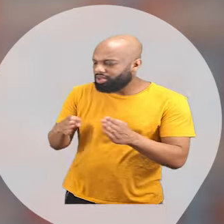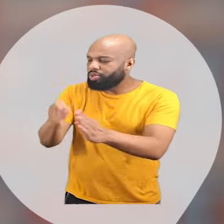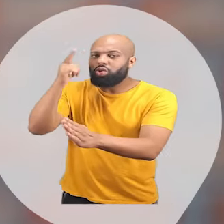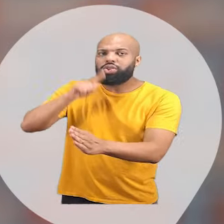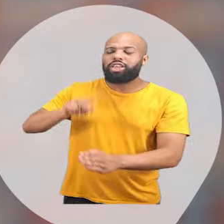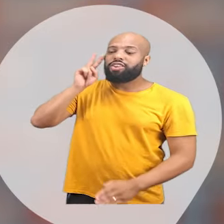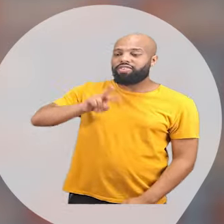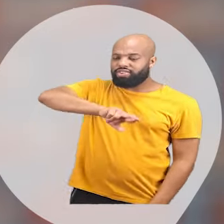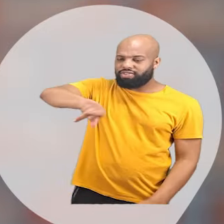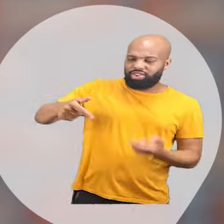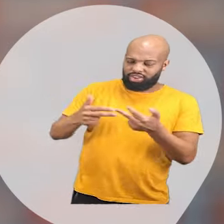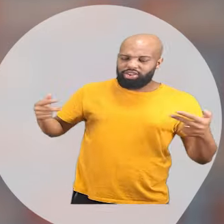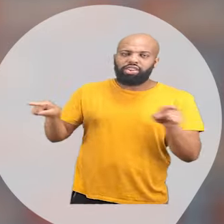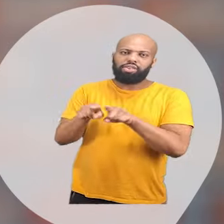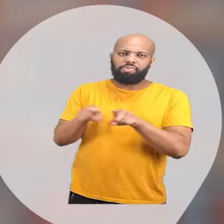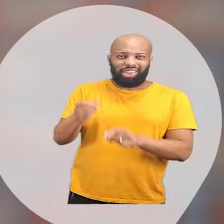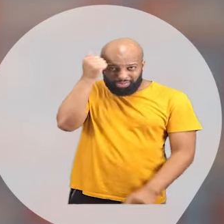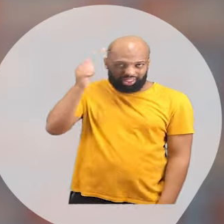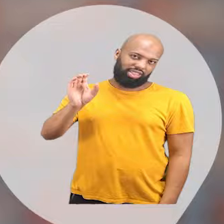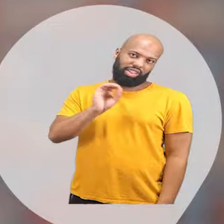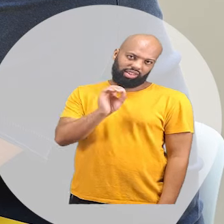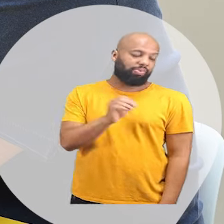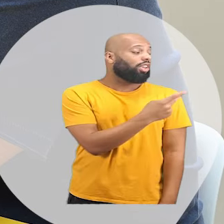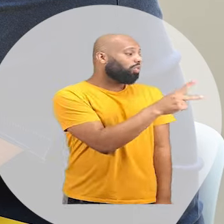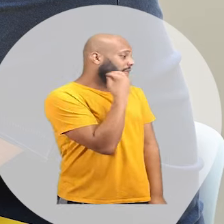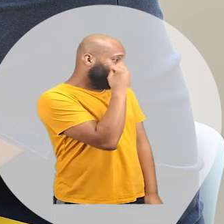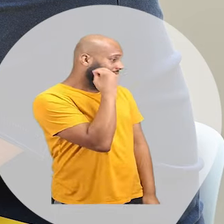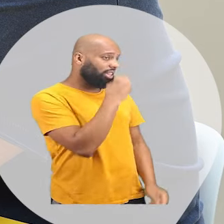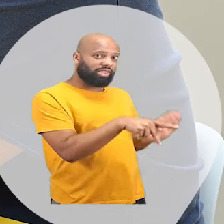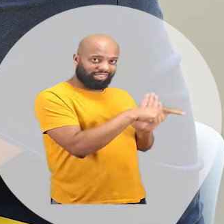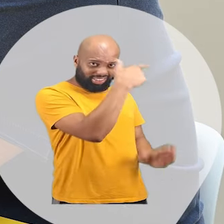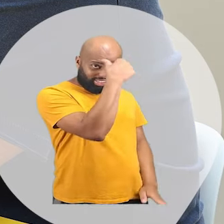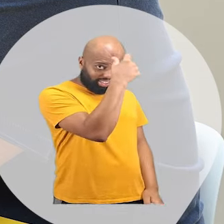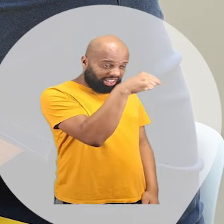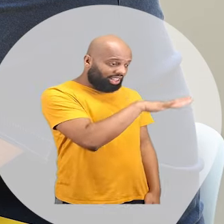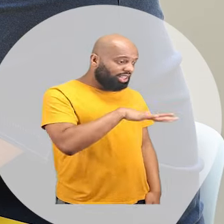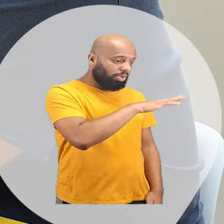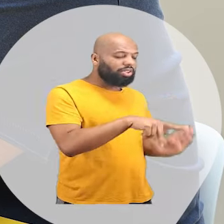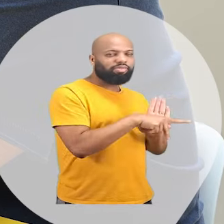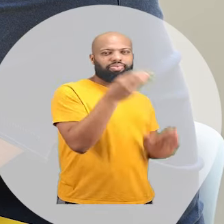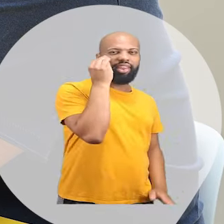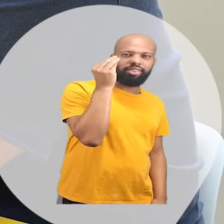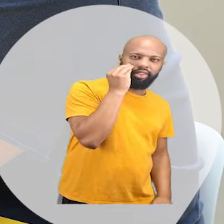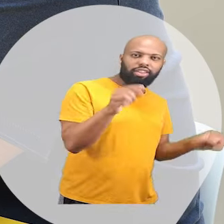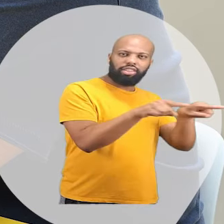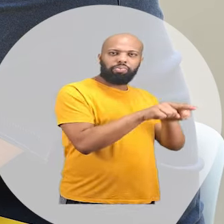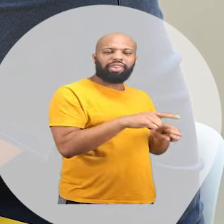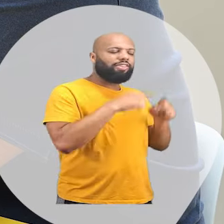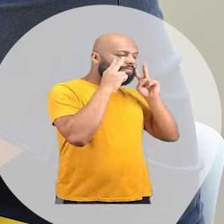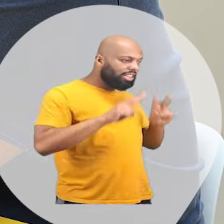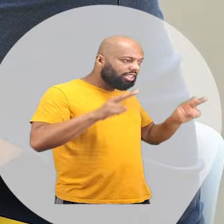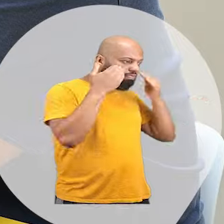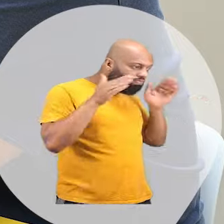você enxergar muitas coisas né então por isso eu não me arrependo foi experiência Universidade foi esse espaço de testar de